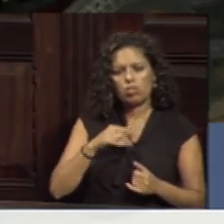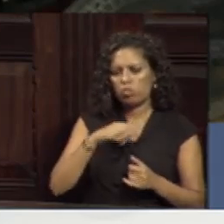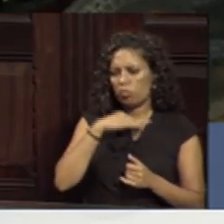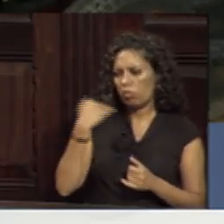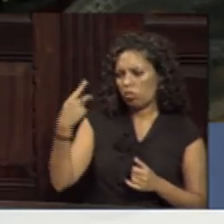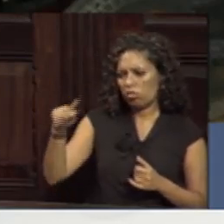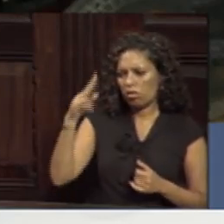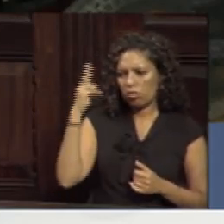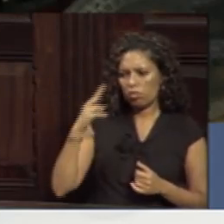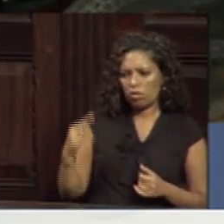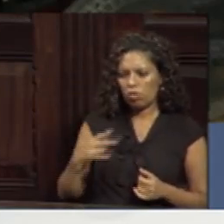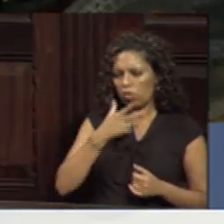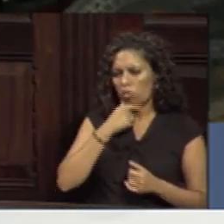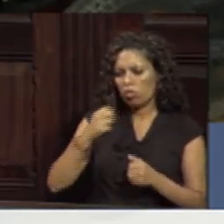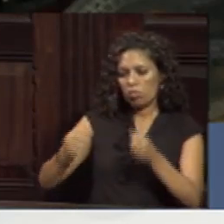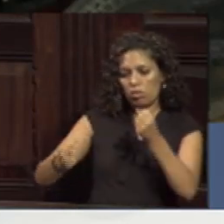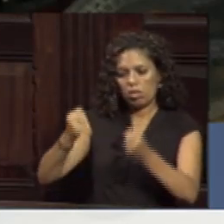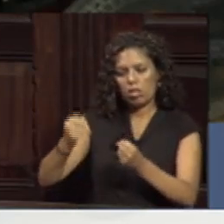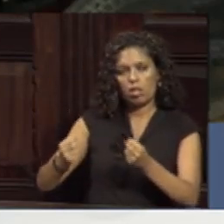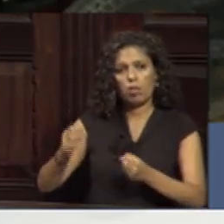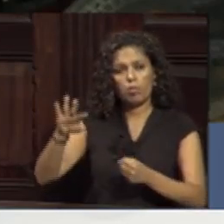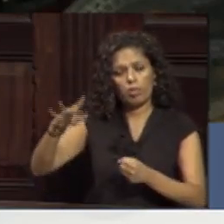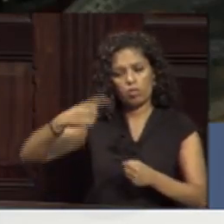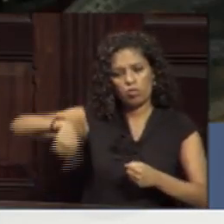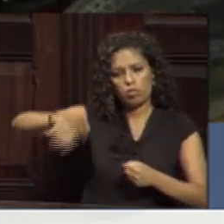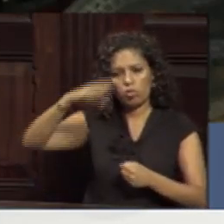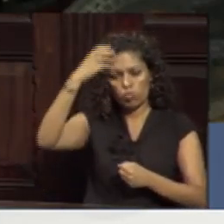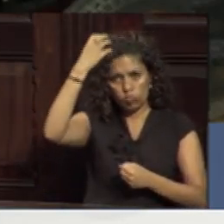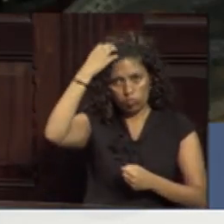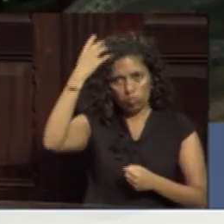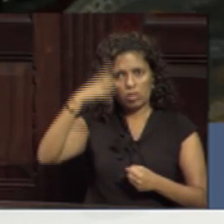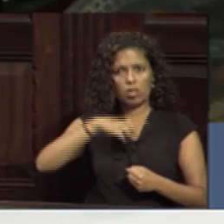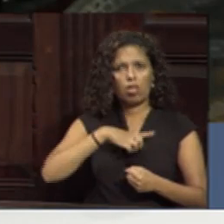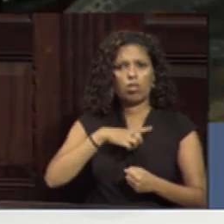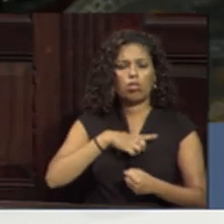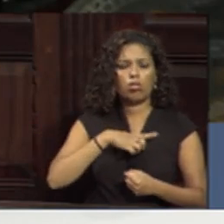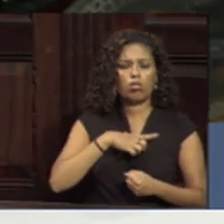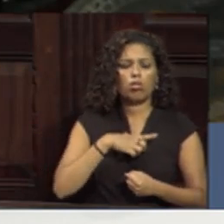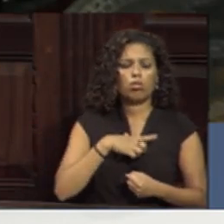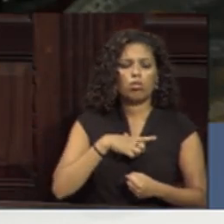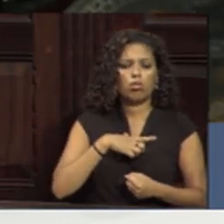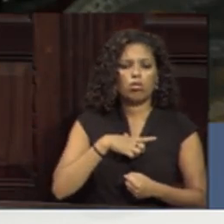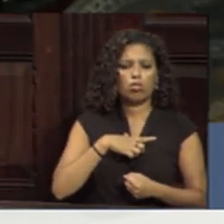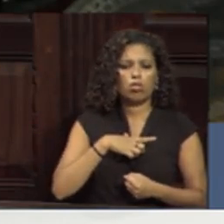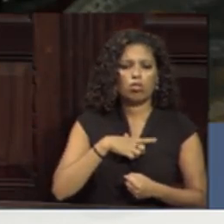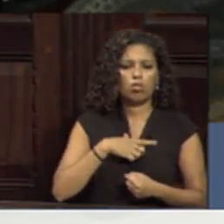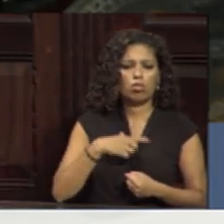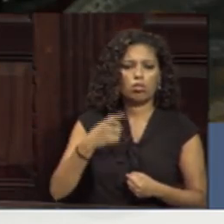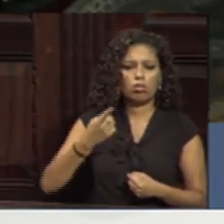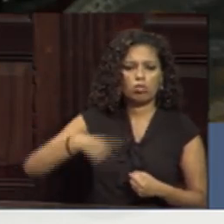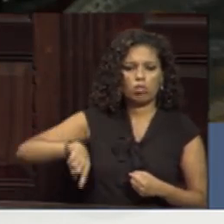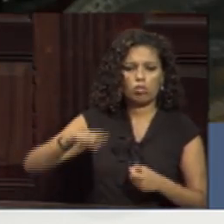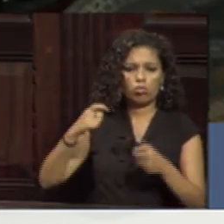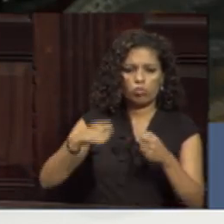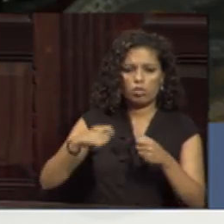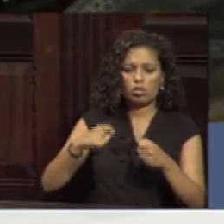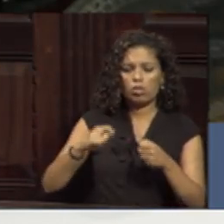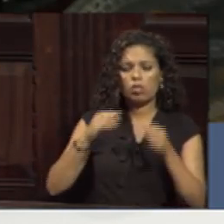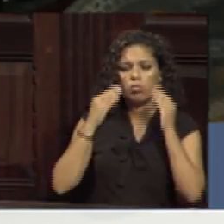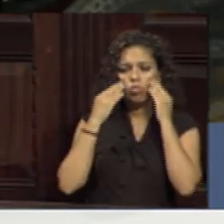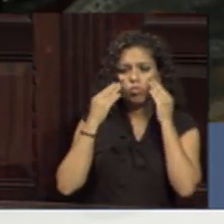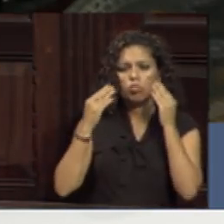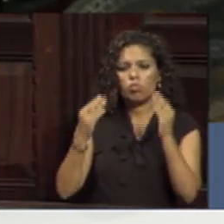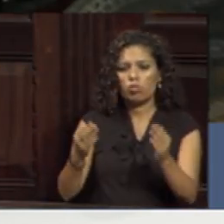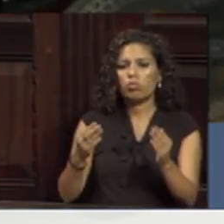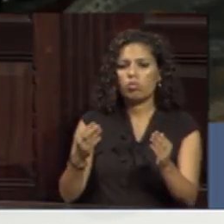nós temos alguma culpa, porque às vezes nós somos mais do que hipócritas. Então vamos restituir, restaurar